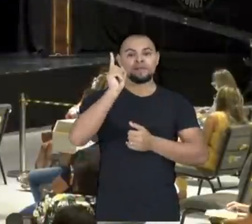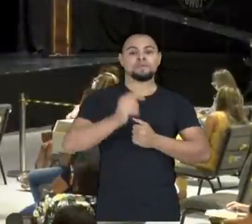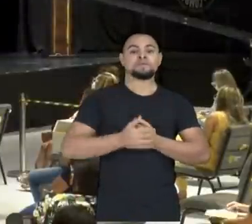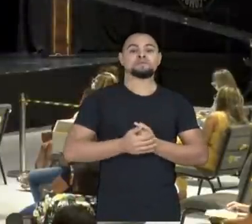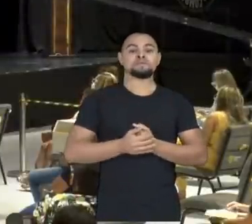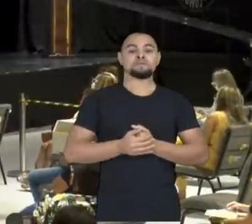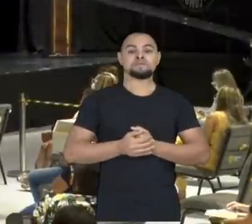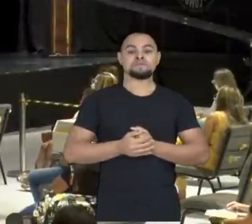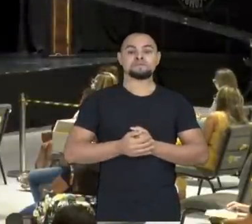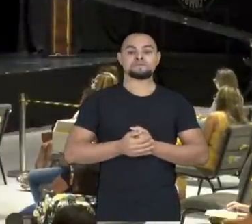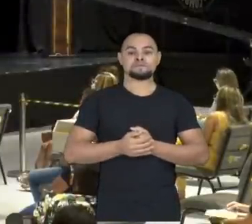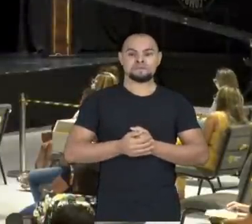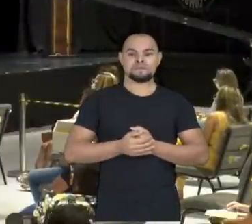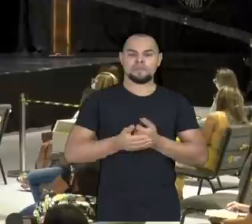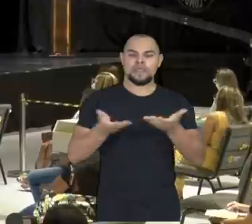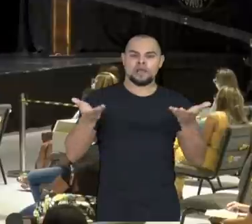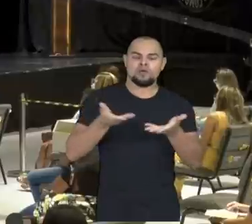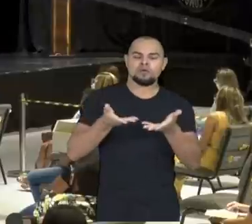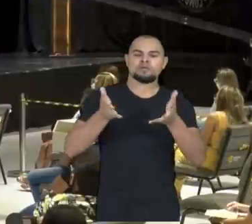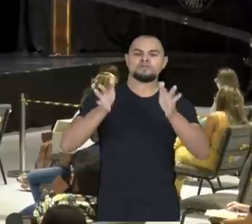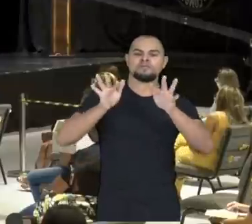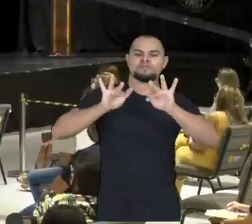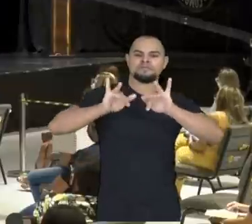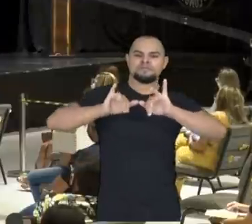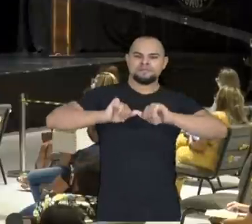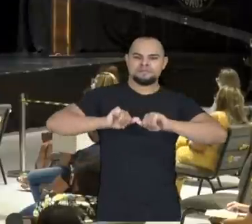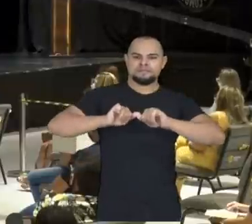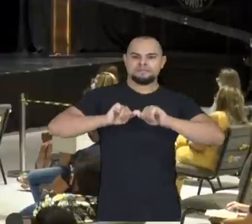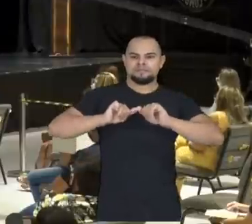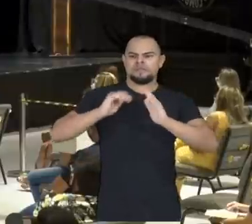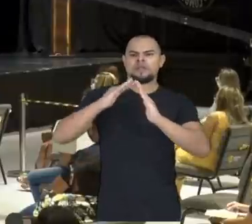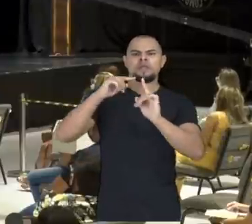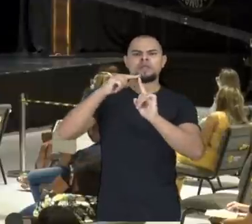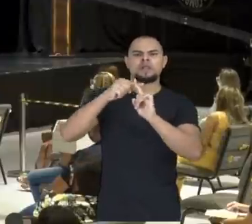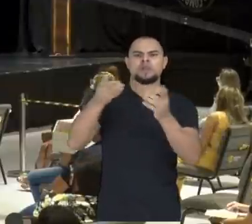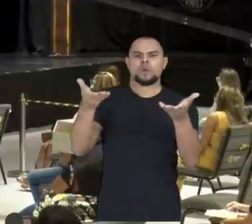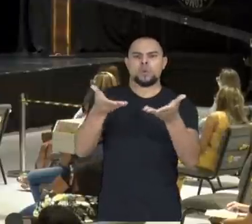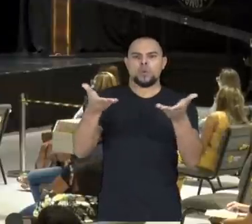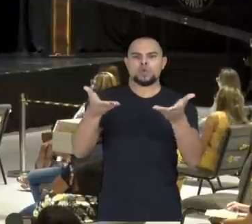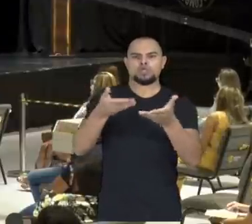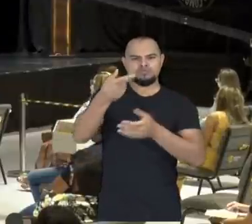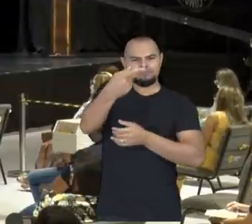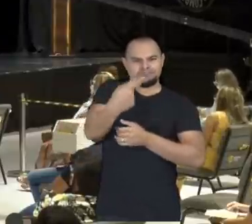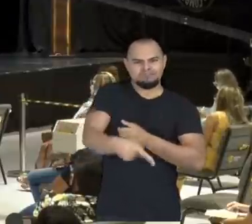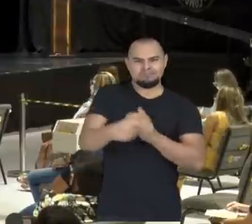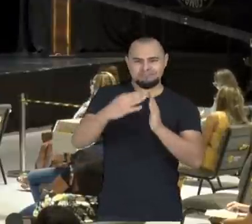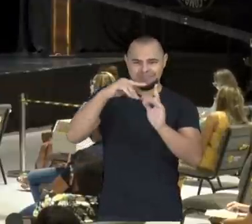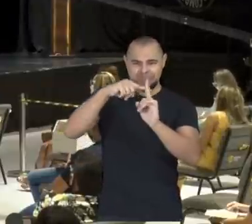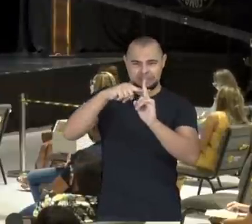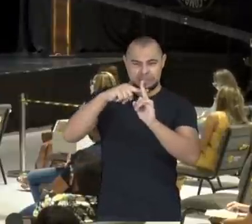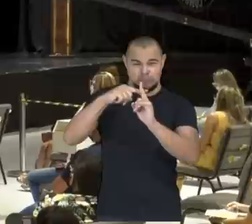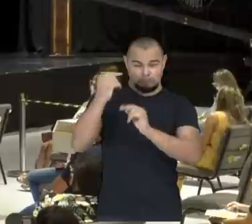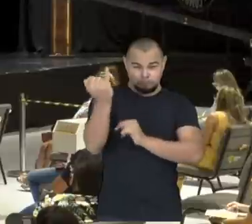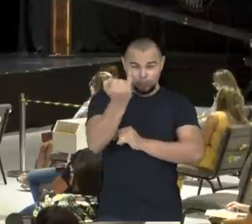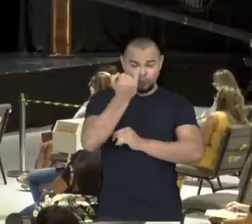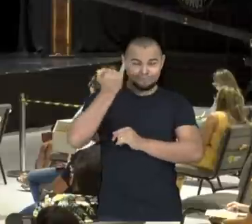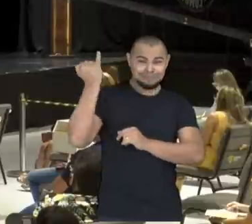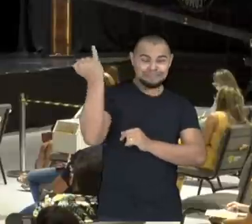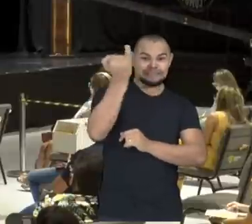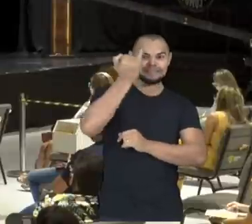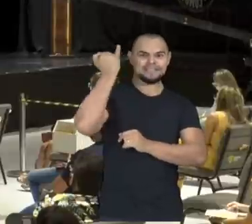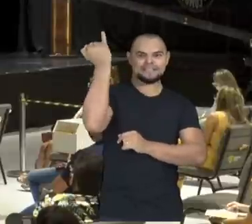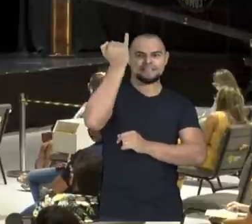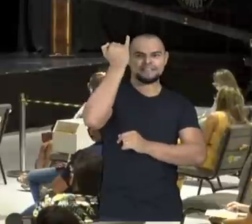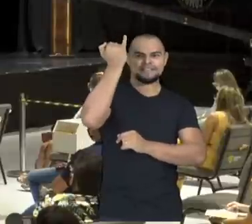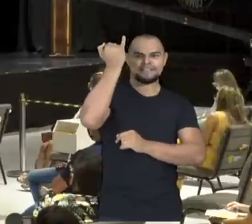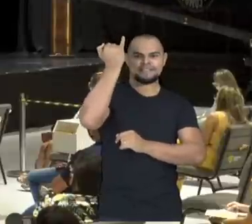Aí agora eu vou encerrar dizendo assim. E a igreja local? Ela é essencial? É porque você